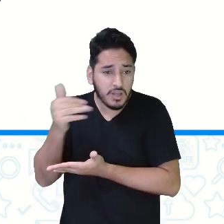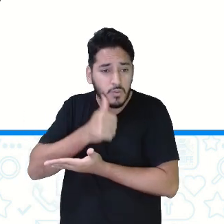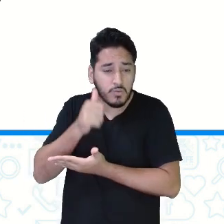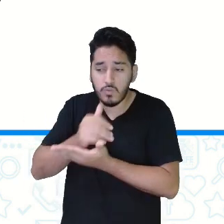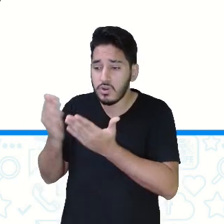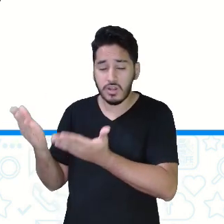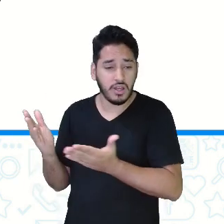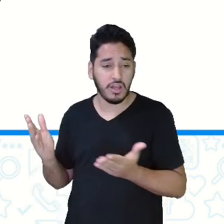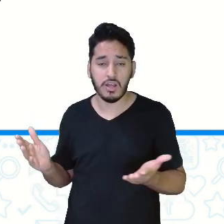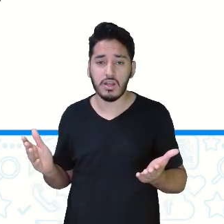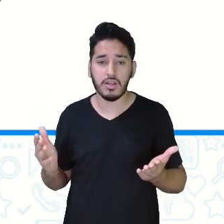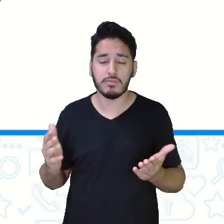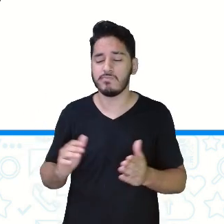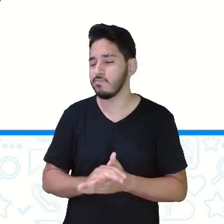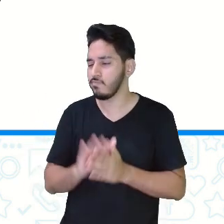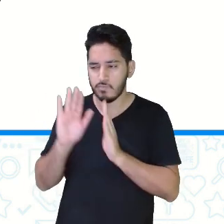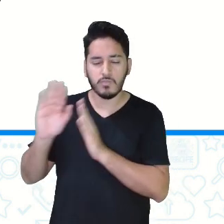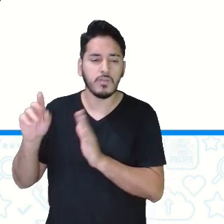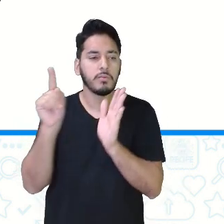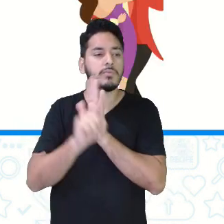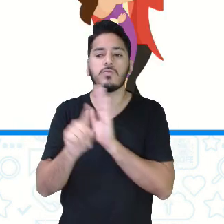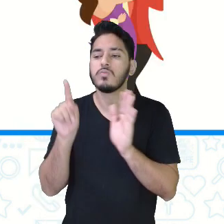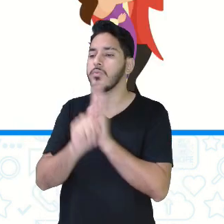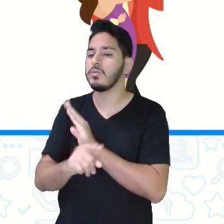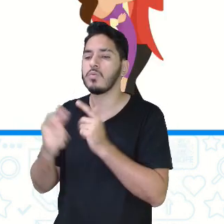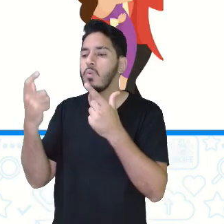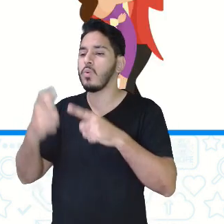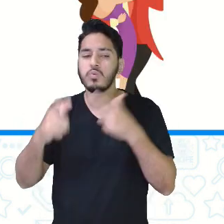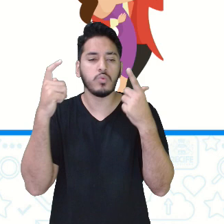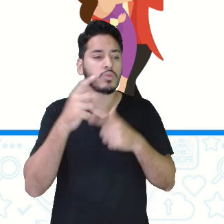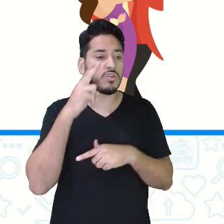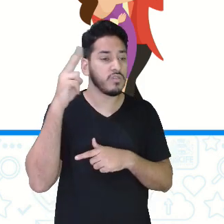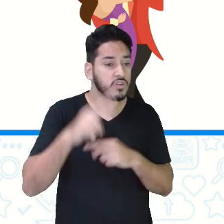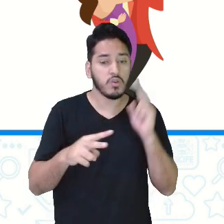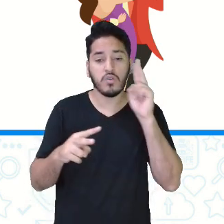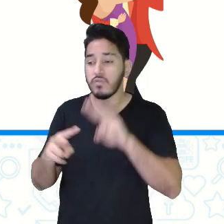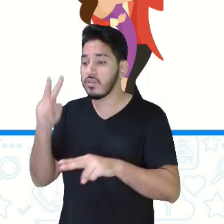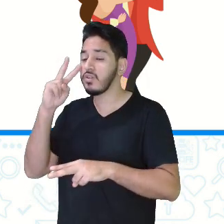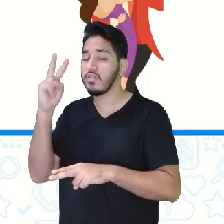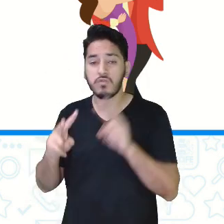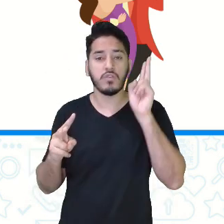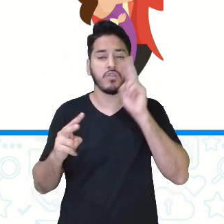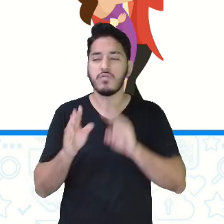é. Ele continuou perguntando por sua dançarina. Foi aos